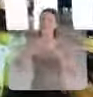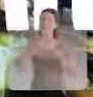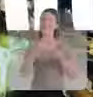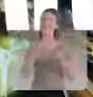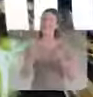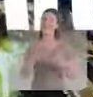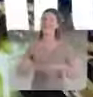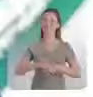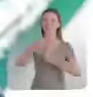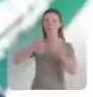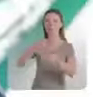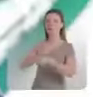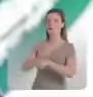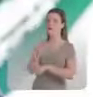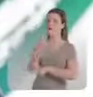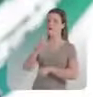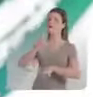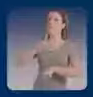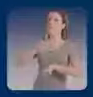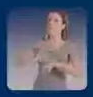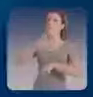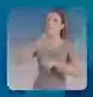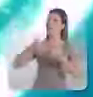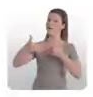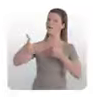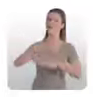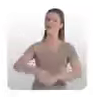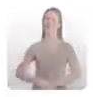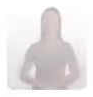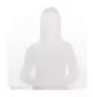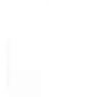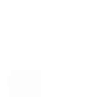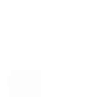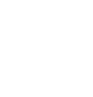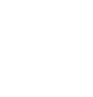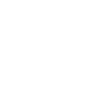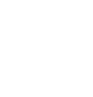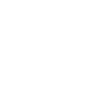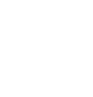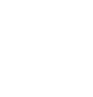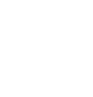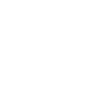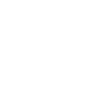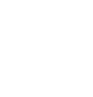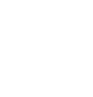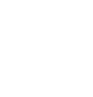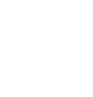prefeitar, vai. Bora trabalhar mais. É 25!